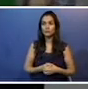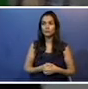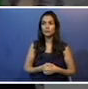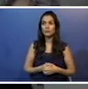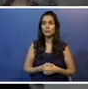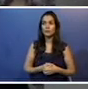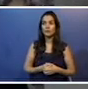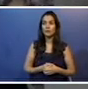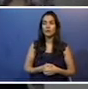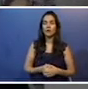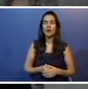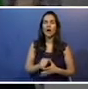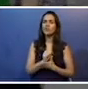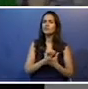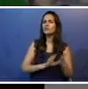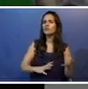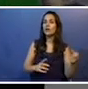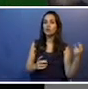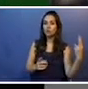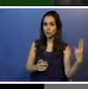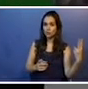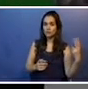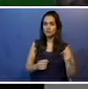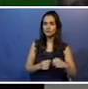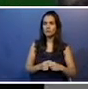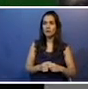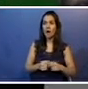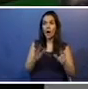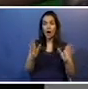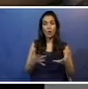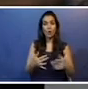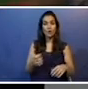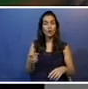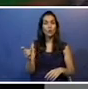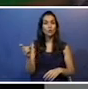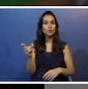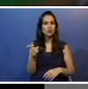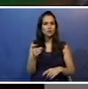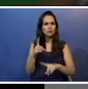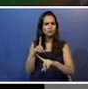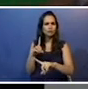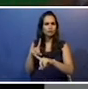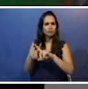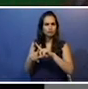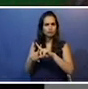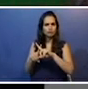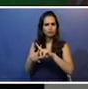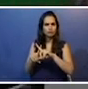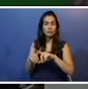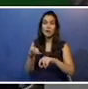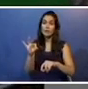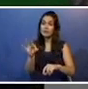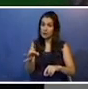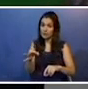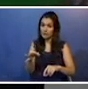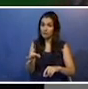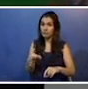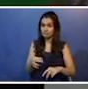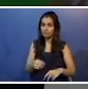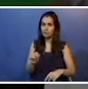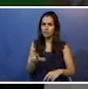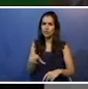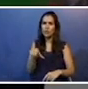vamos para o 2. Indique com um X a alternativa correta. Então, antes